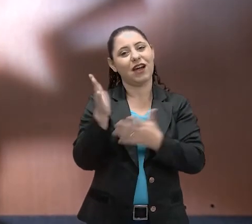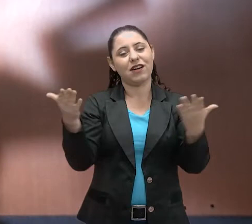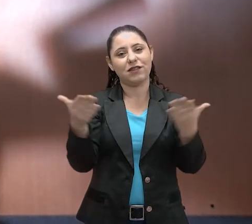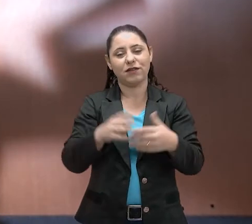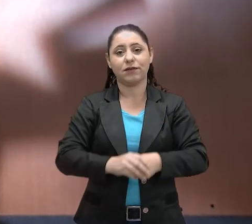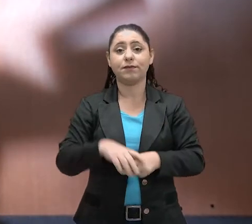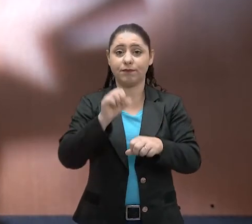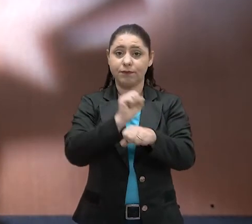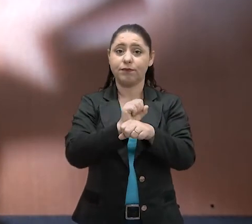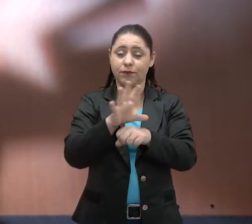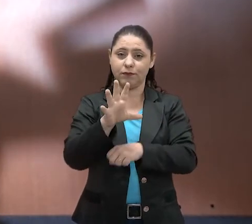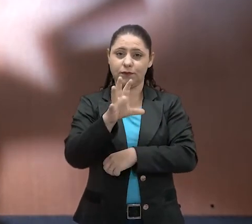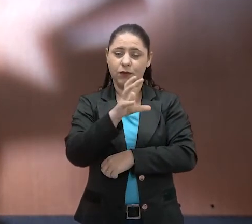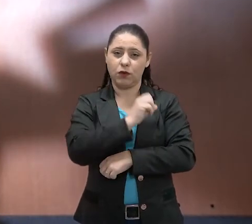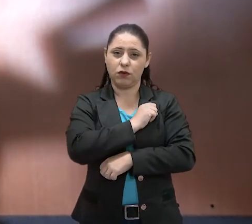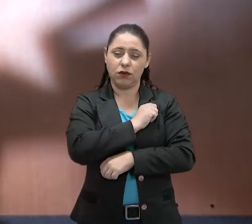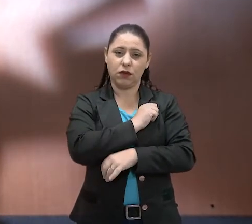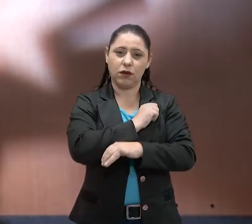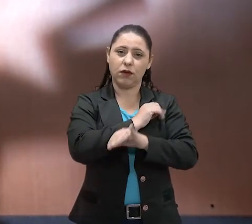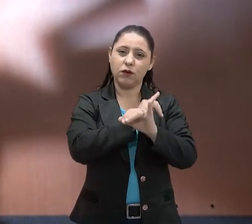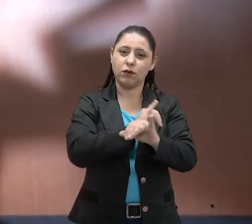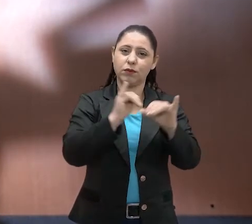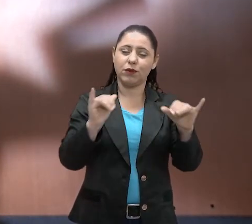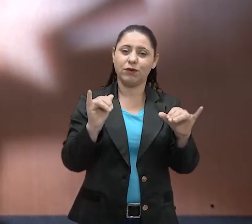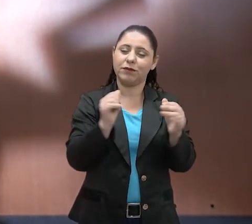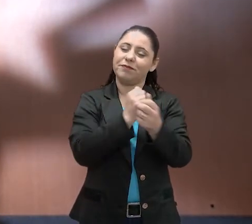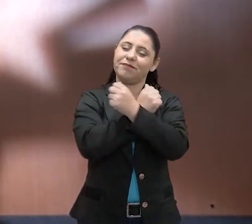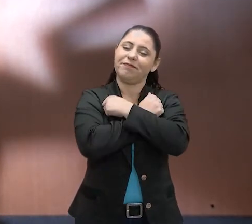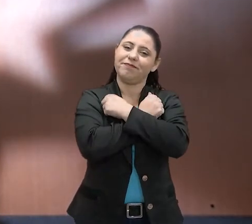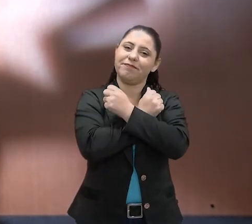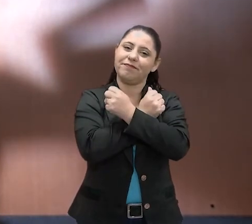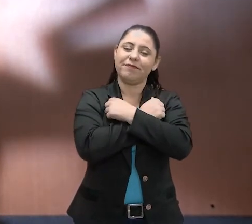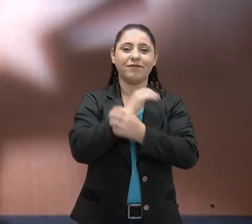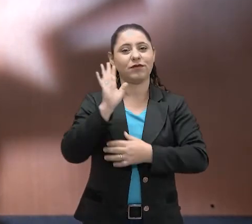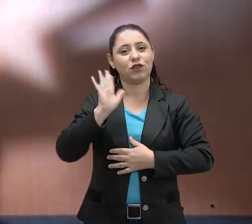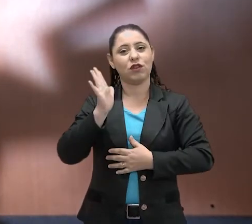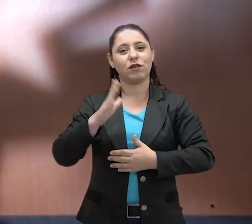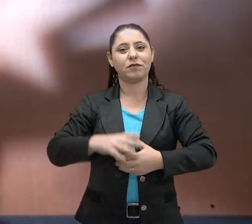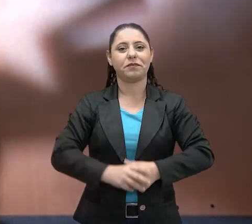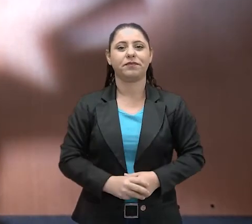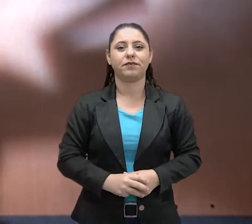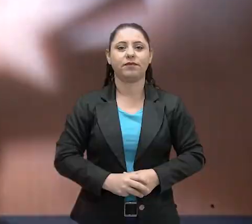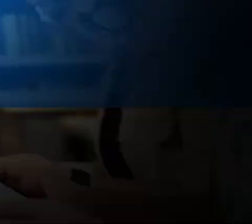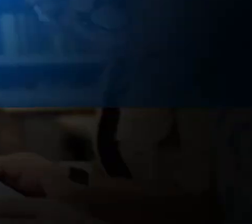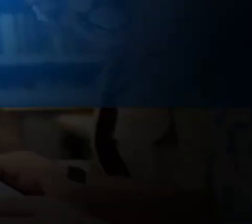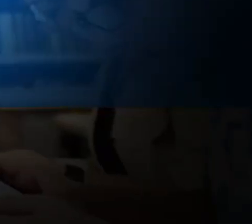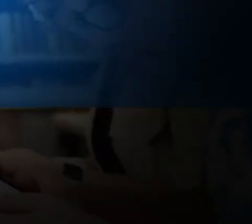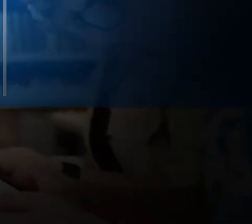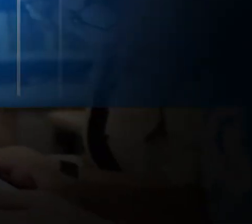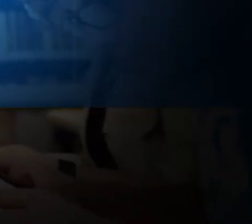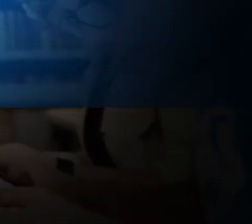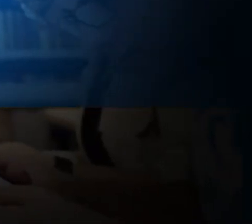de vocês, espero que tenham gostado do programa. Grande abraço e até a próxima!